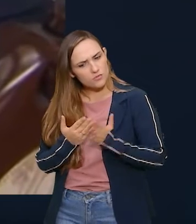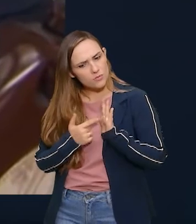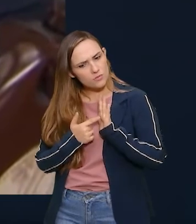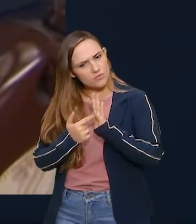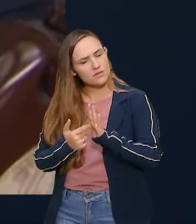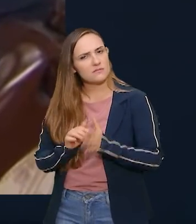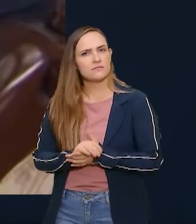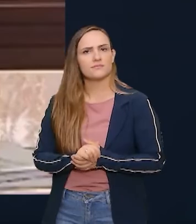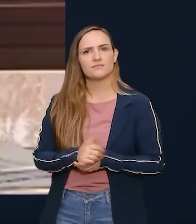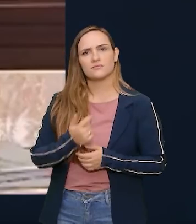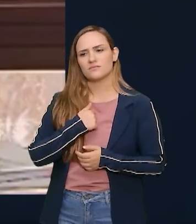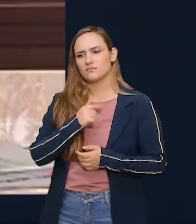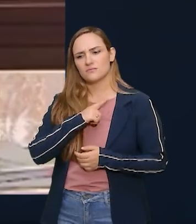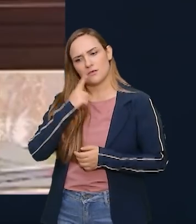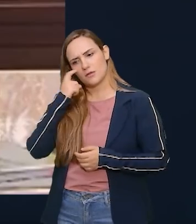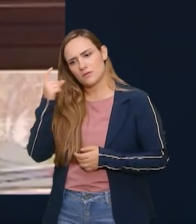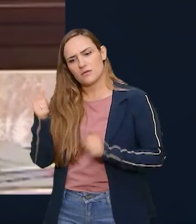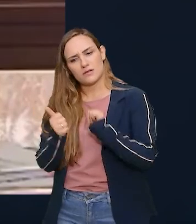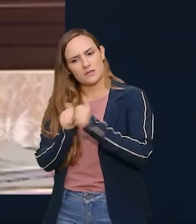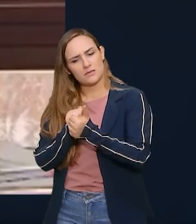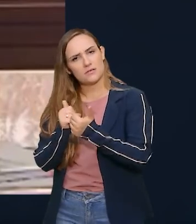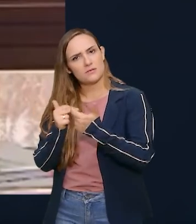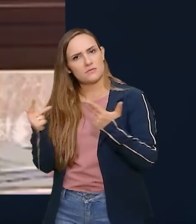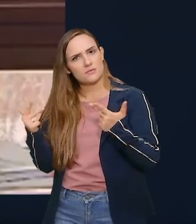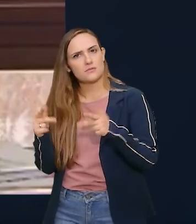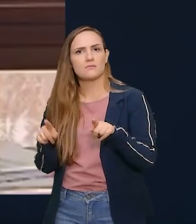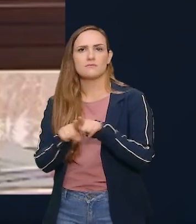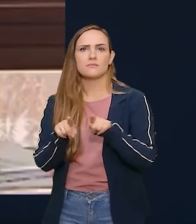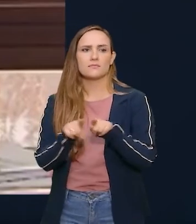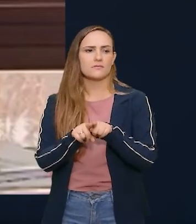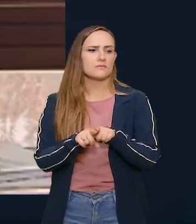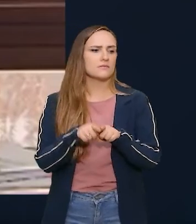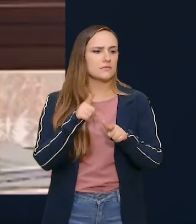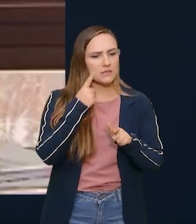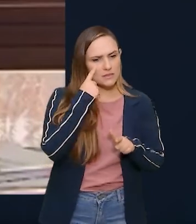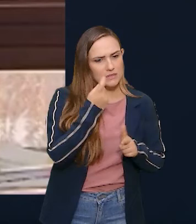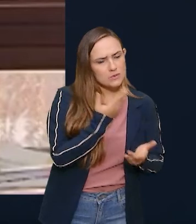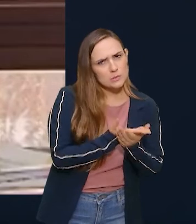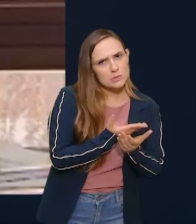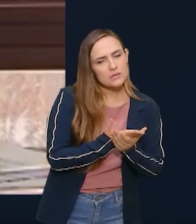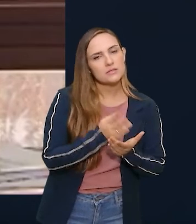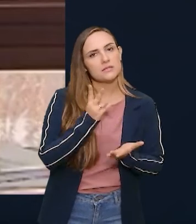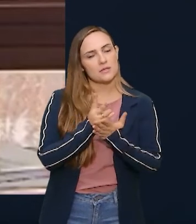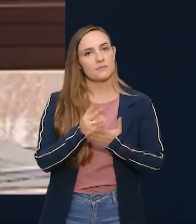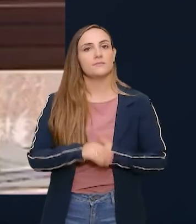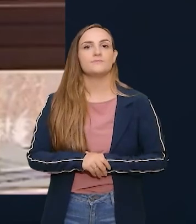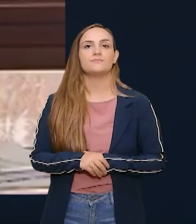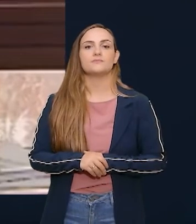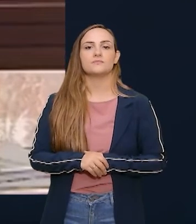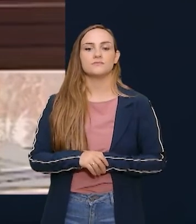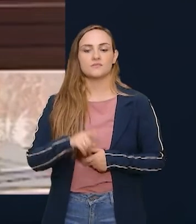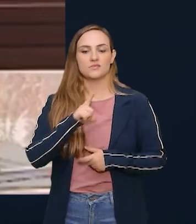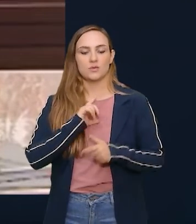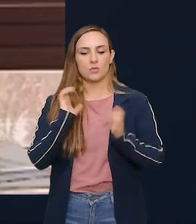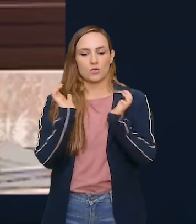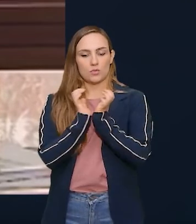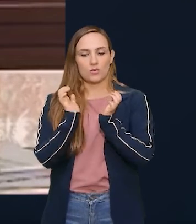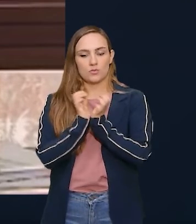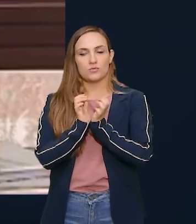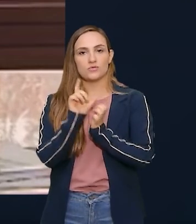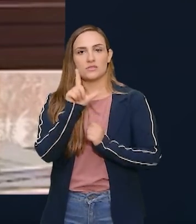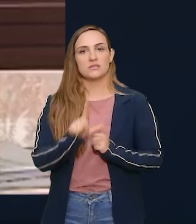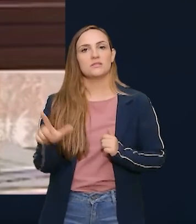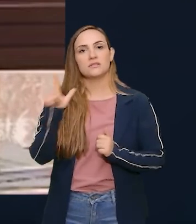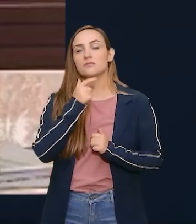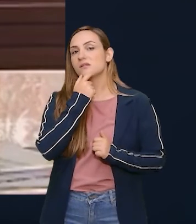foram aparecendo. Tinha interesse de esporte, eu gostava muito de esporte, mas interesse intelectual, por exemplo, eu fazia parte de um